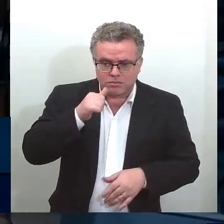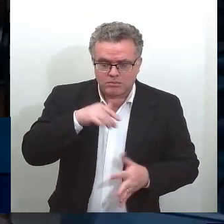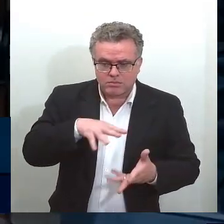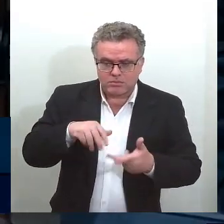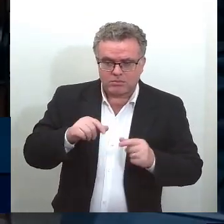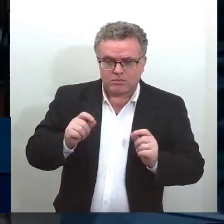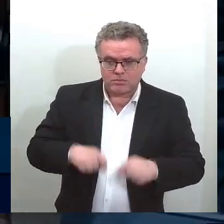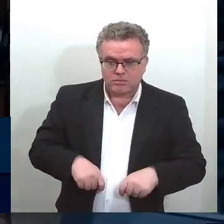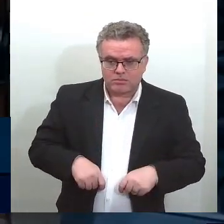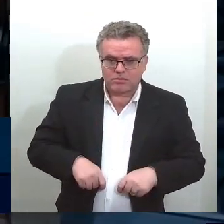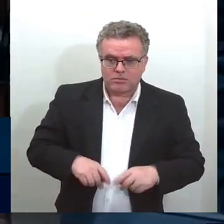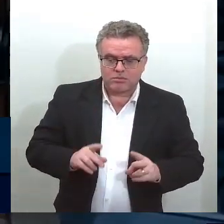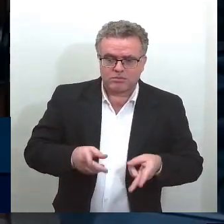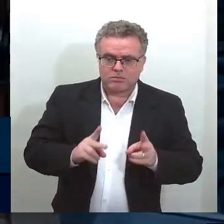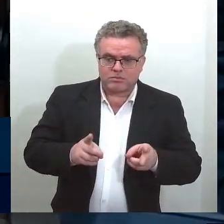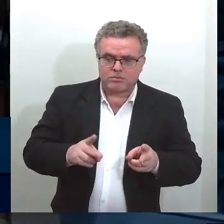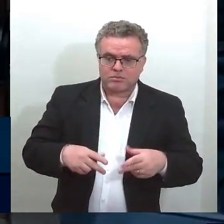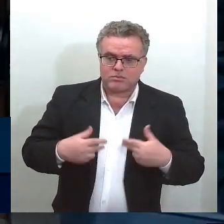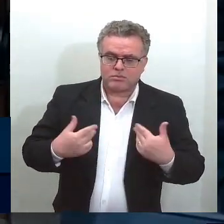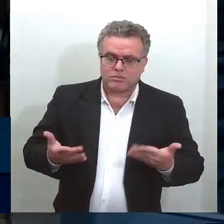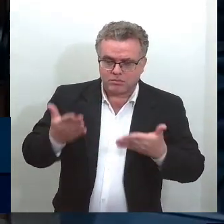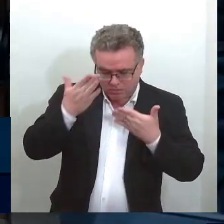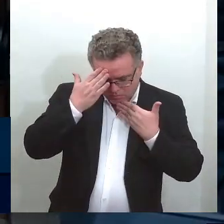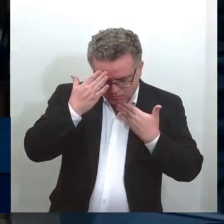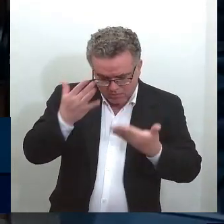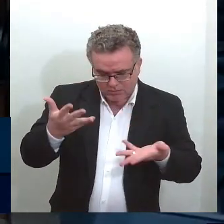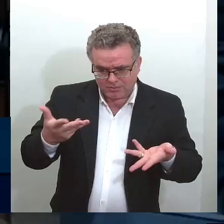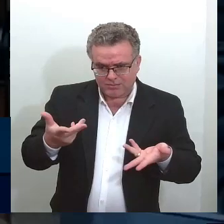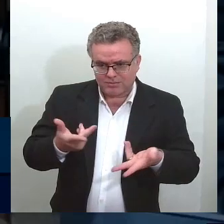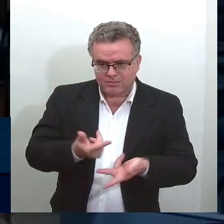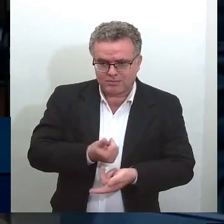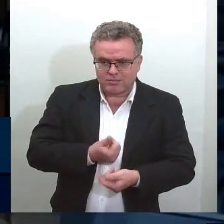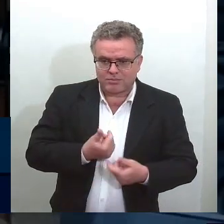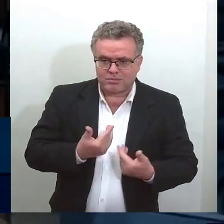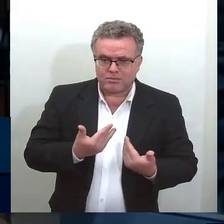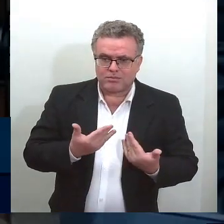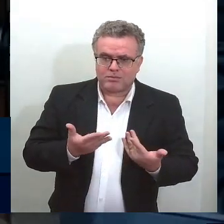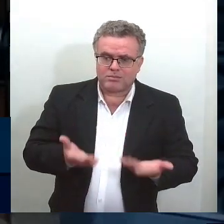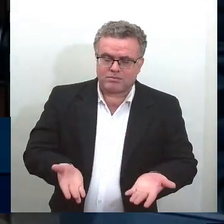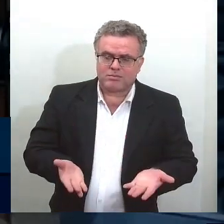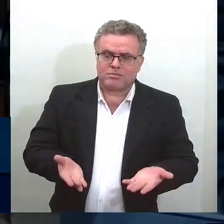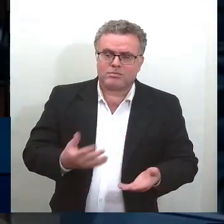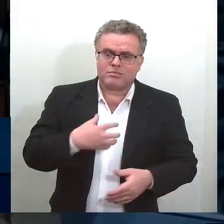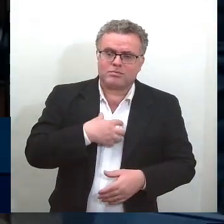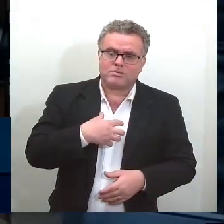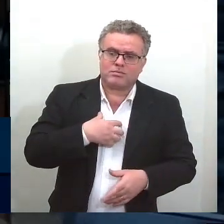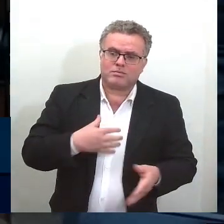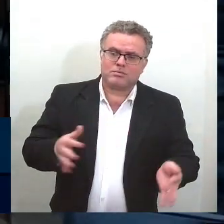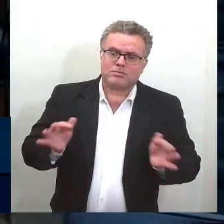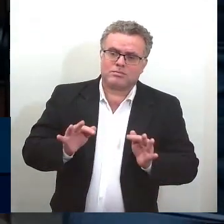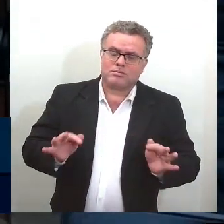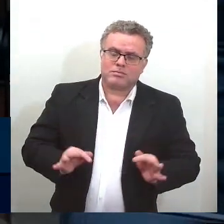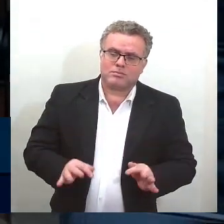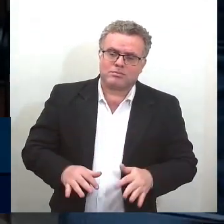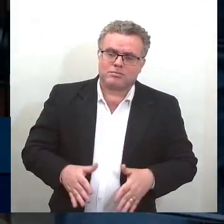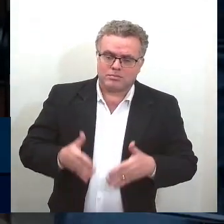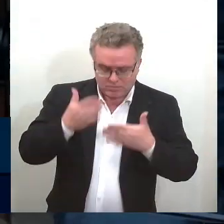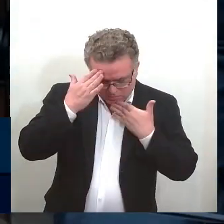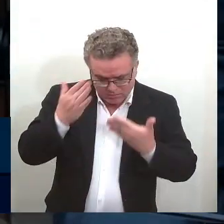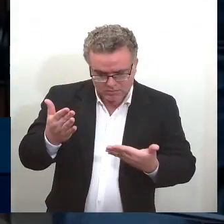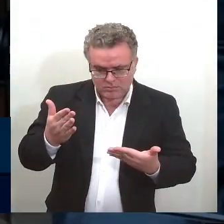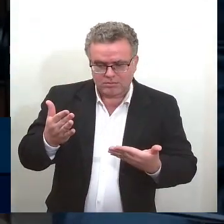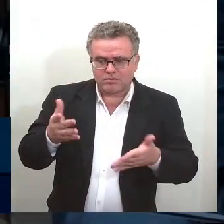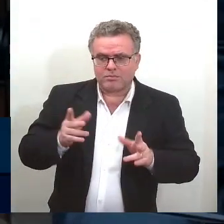muito obrigada, viu? Você está aqui, está passando, fico muito feliz. Muito obrigada. E saiba que